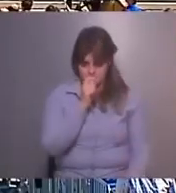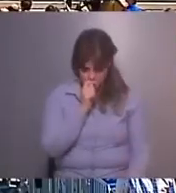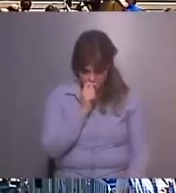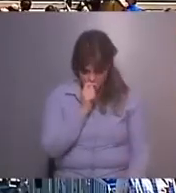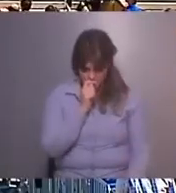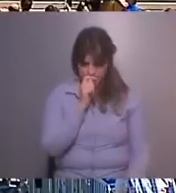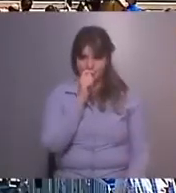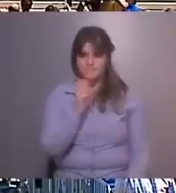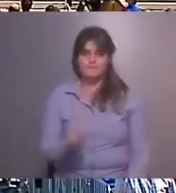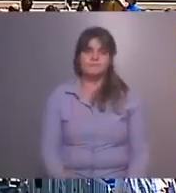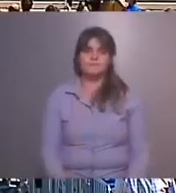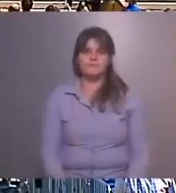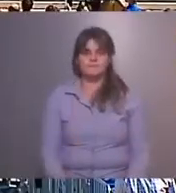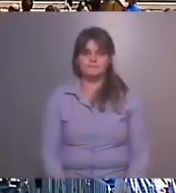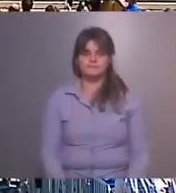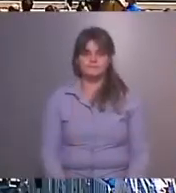Amém.